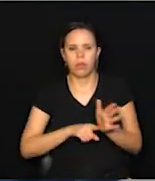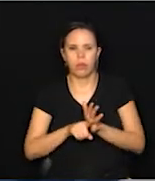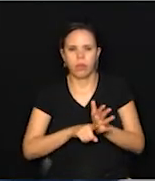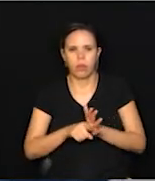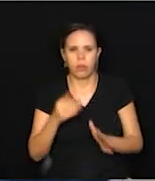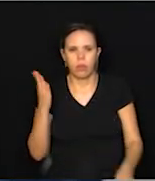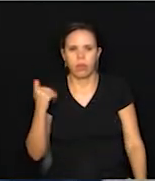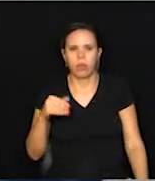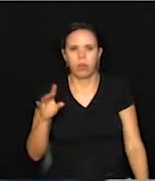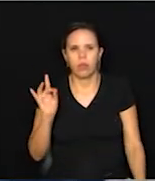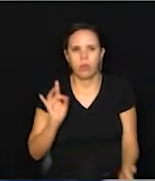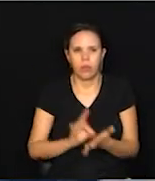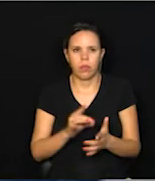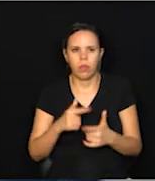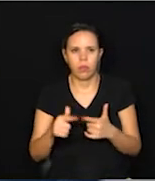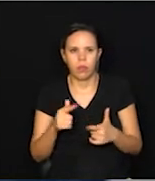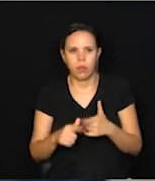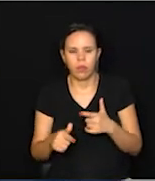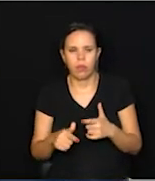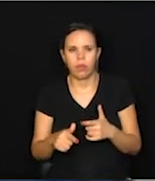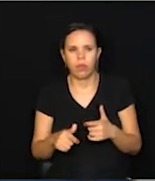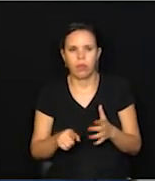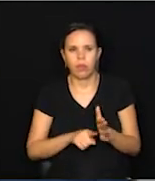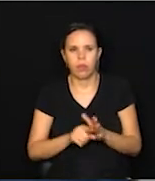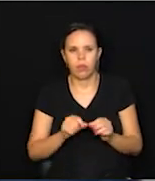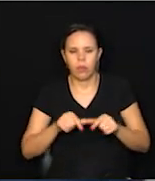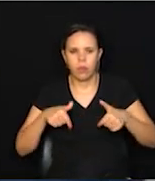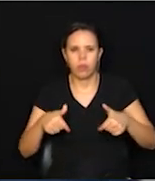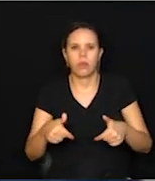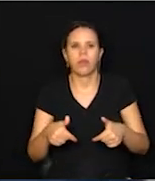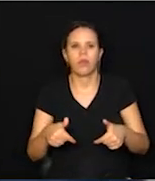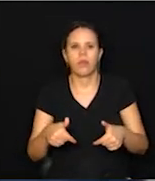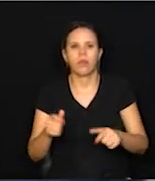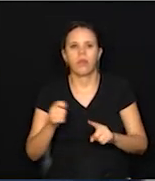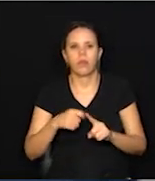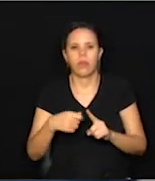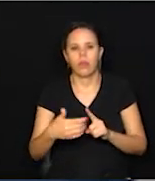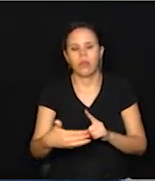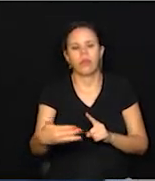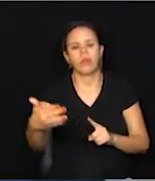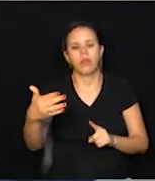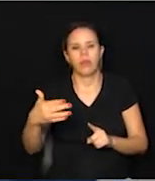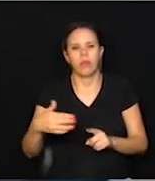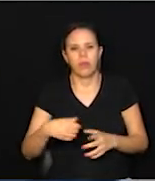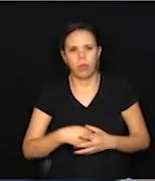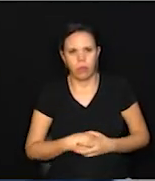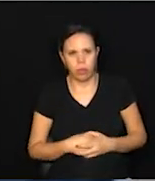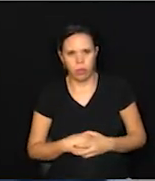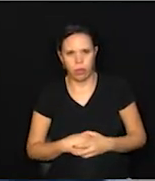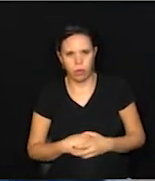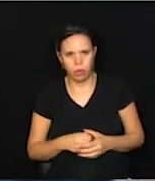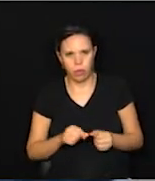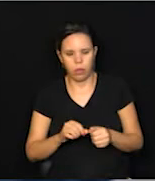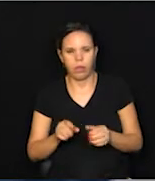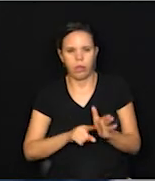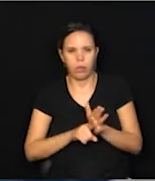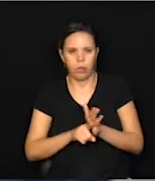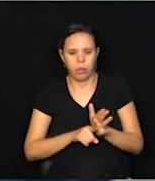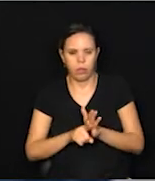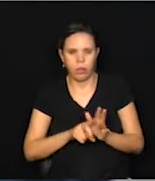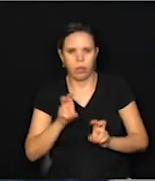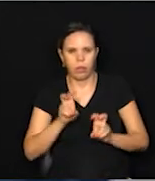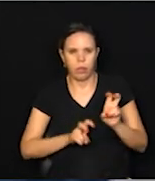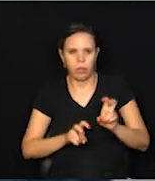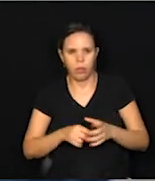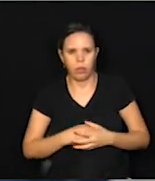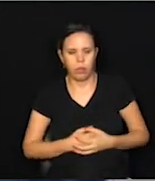a real situação disso à medida que formos tendo os meses passando e fazendo as estatísticas.